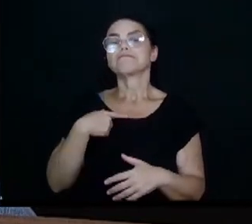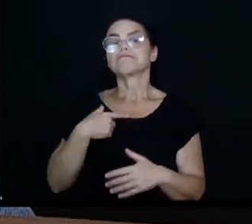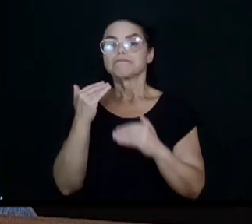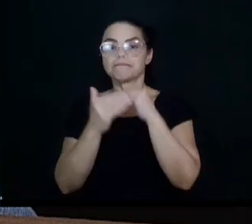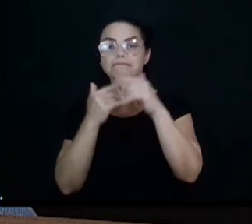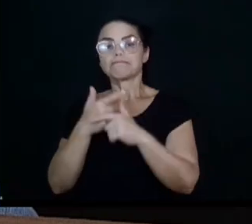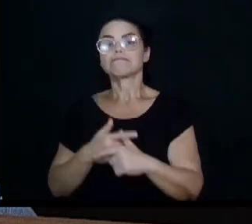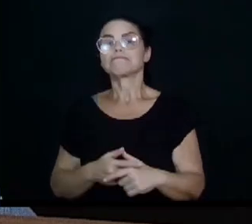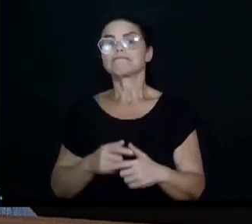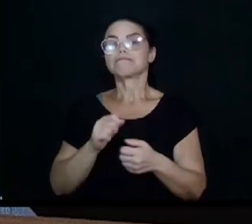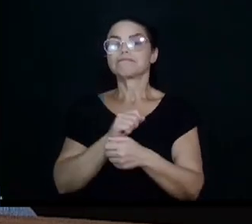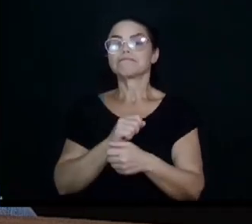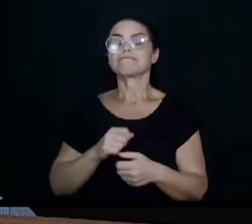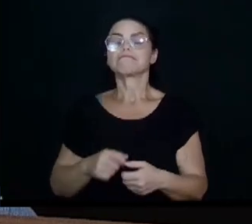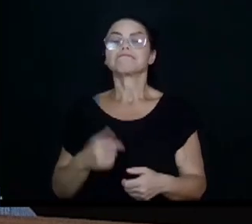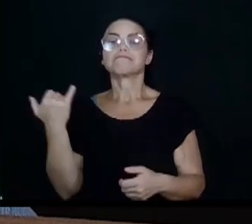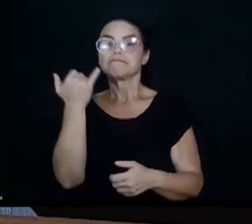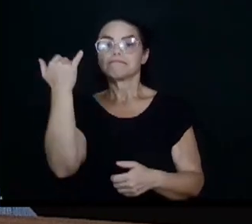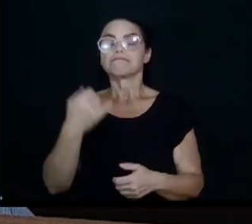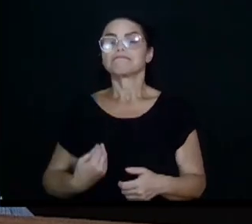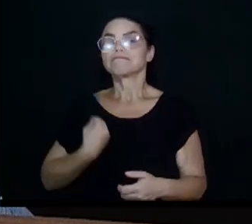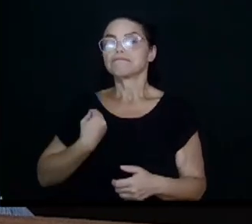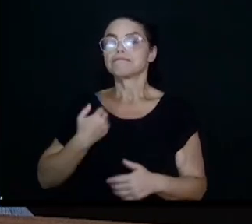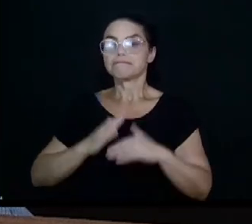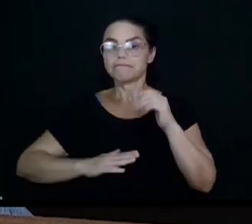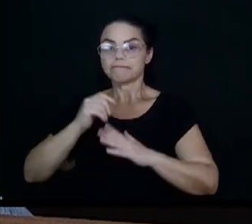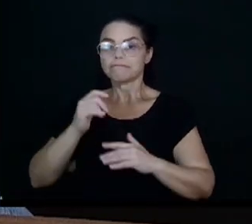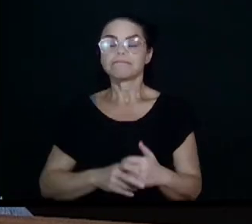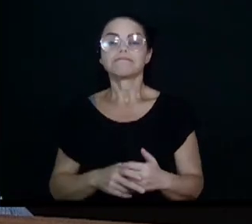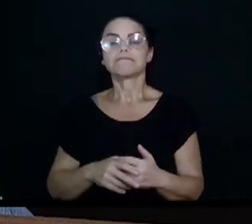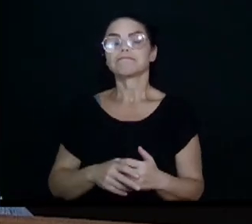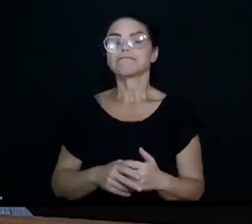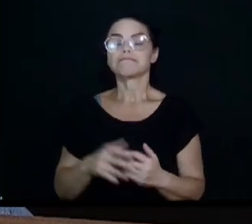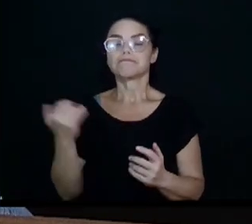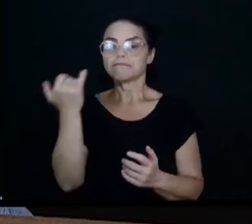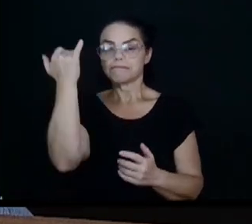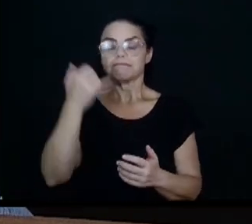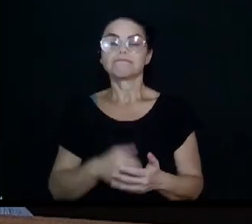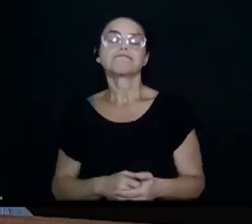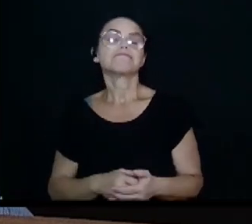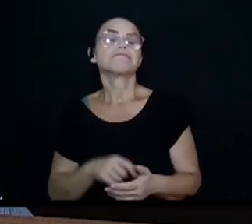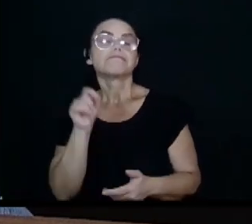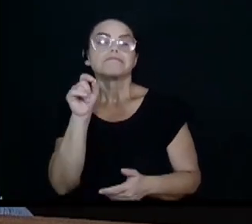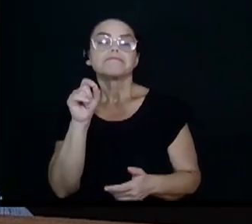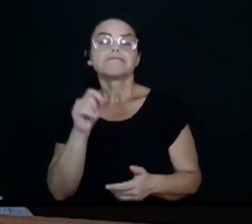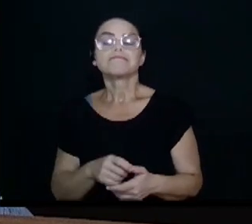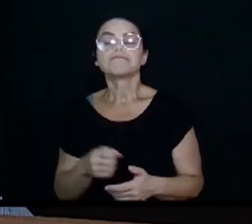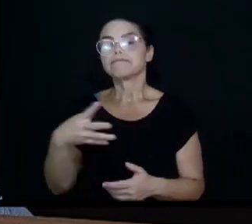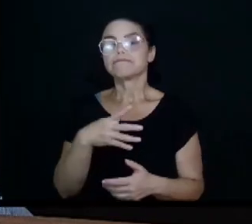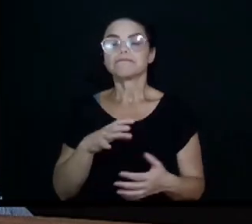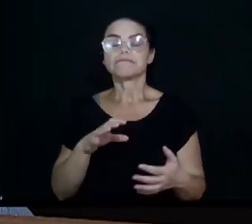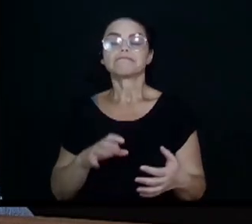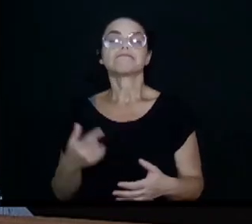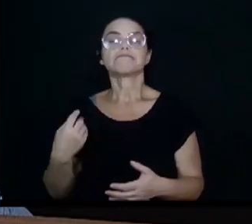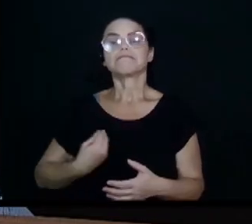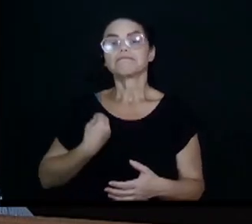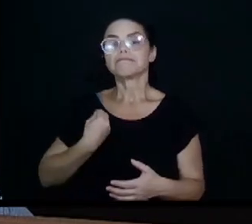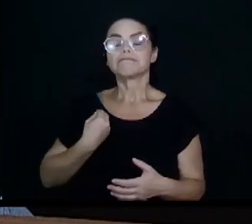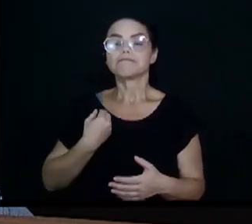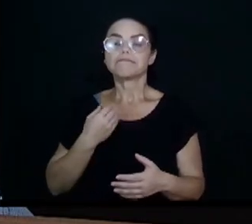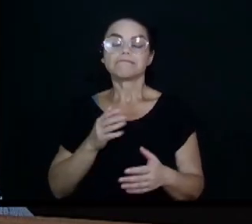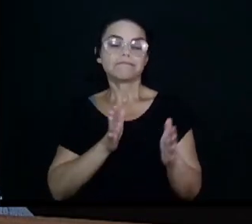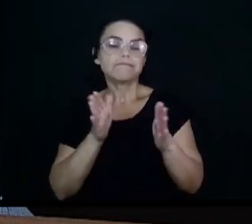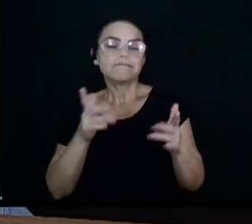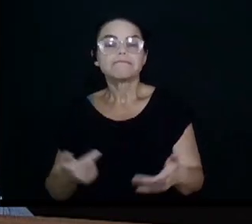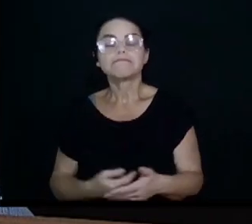muito importantes para a vida profissional dele. É, porque você falou, né, dessa questão que é um novo ciclo, né, é uma mudança, né, porque até mesmo,